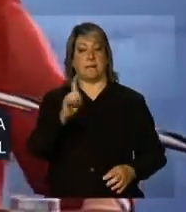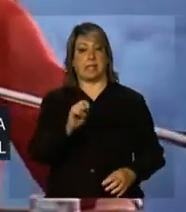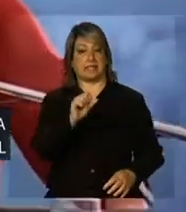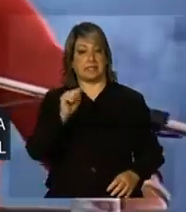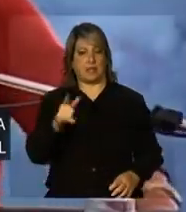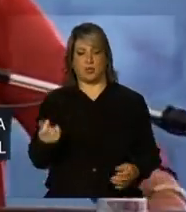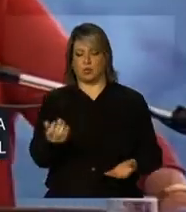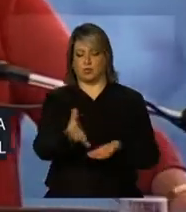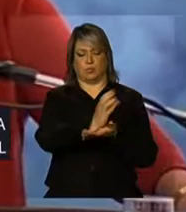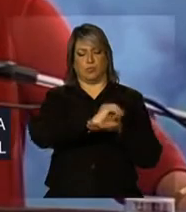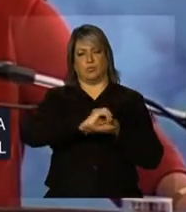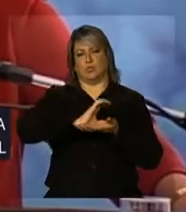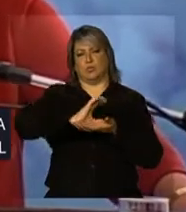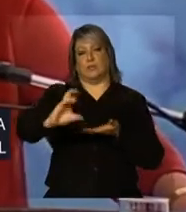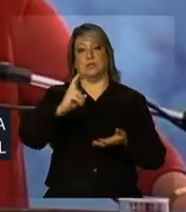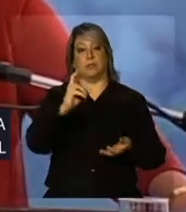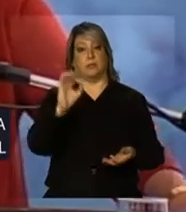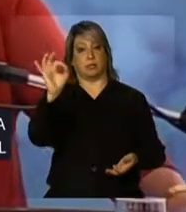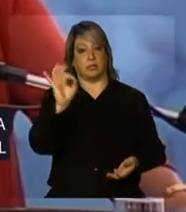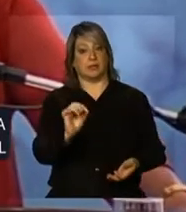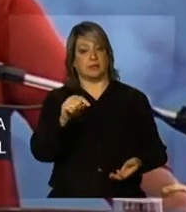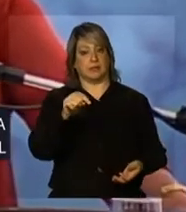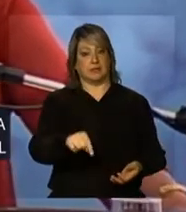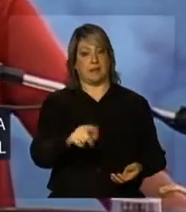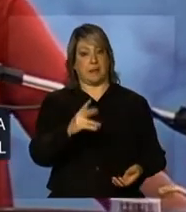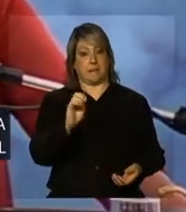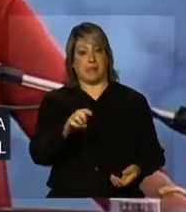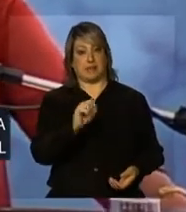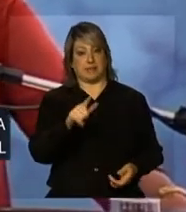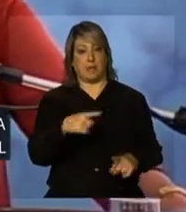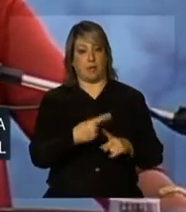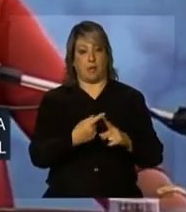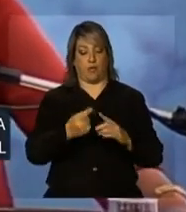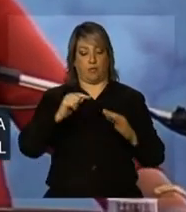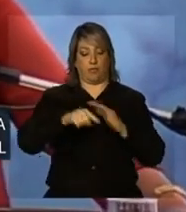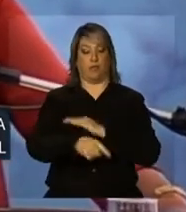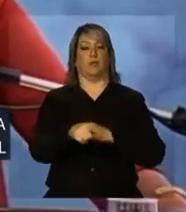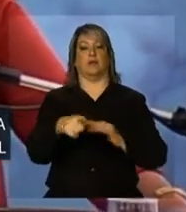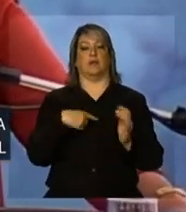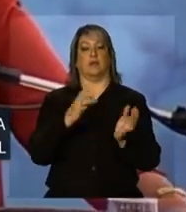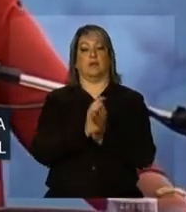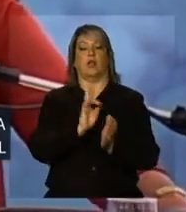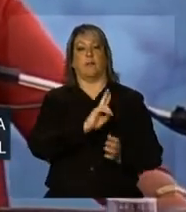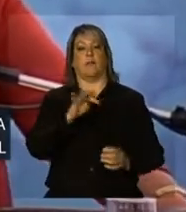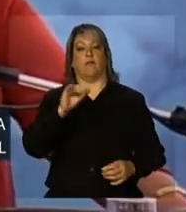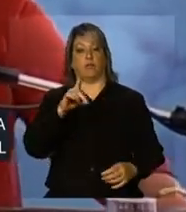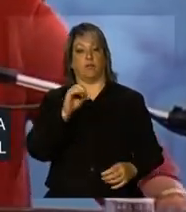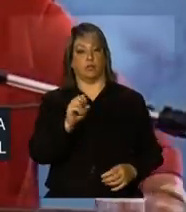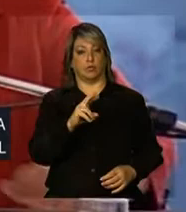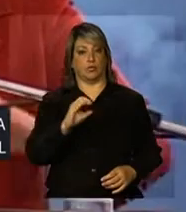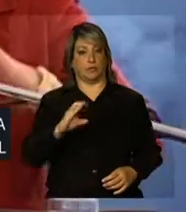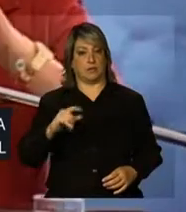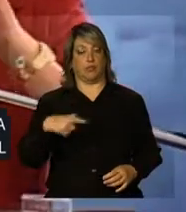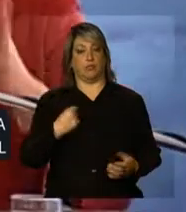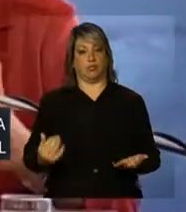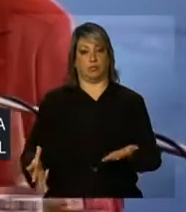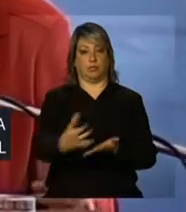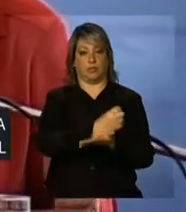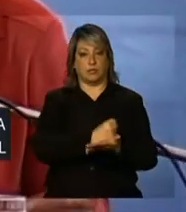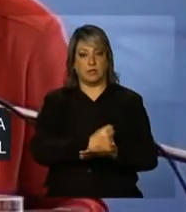pré-sal cinquenta por cento no caso da área do pré-sal porque é Fundo Social é o o dele